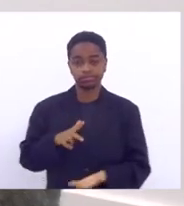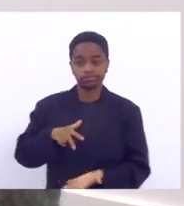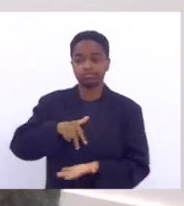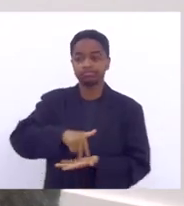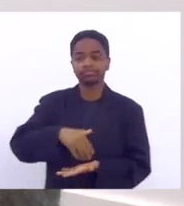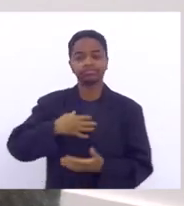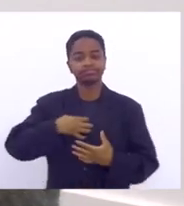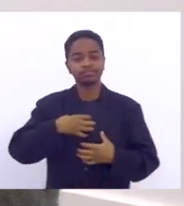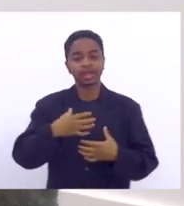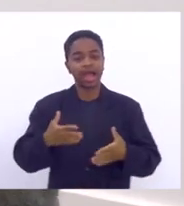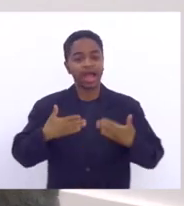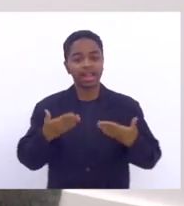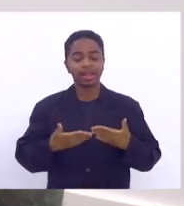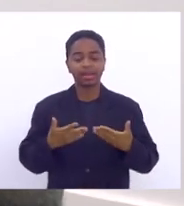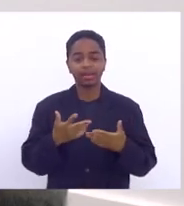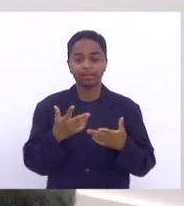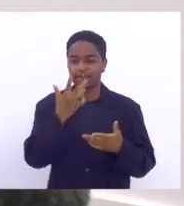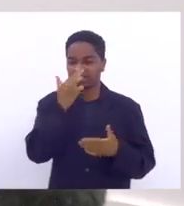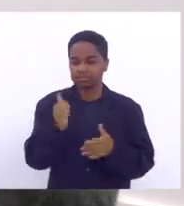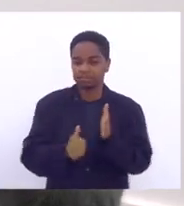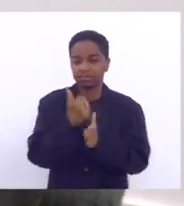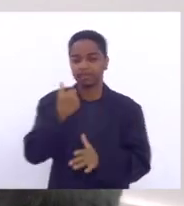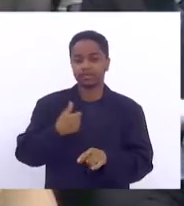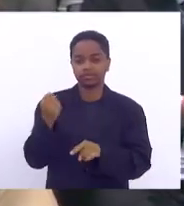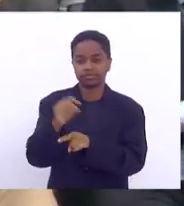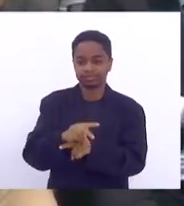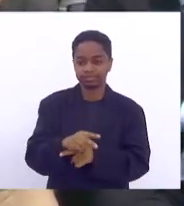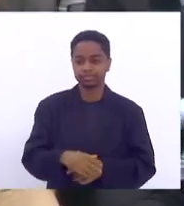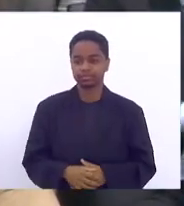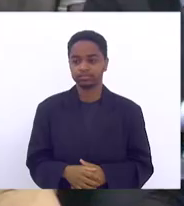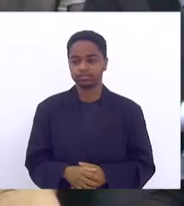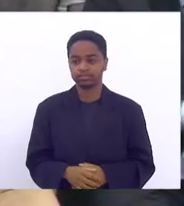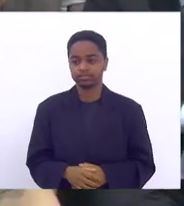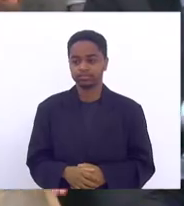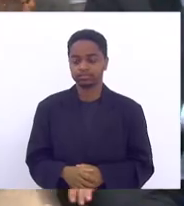como se fosse o primeiro mandato obrigado eu não podia deixar de colocar isso